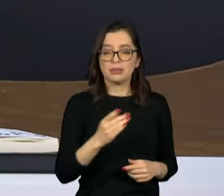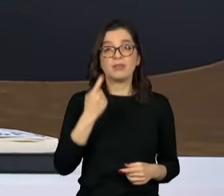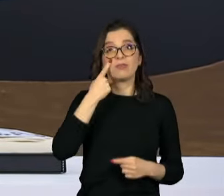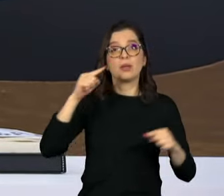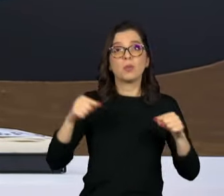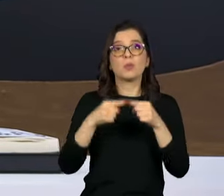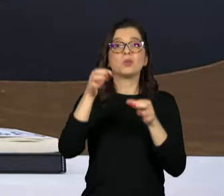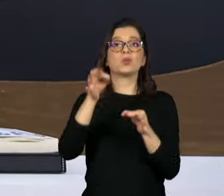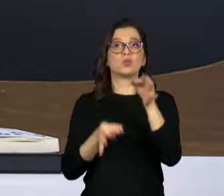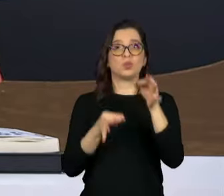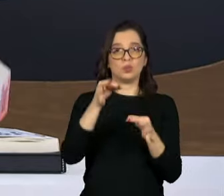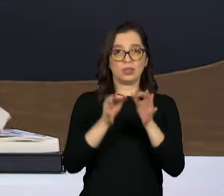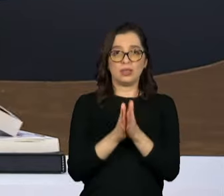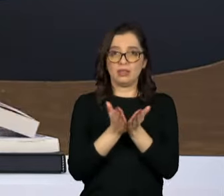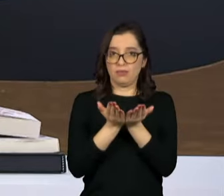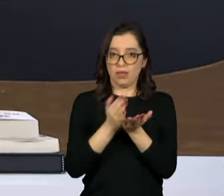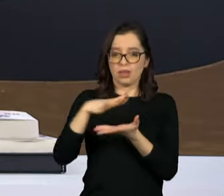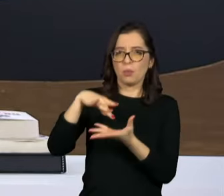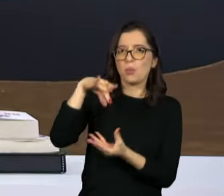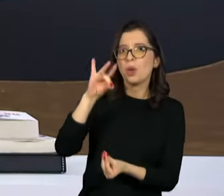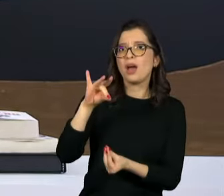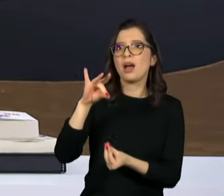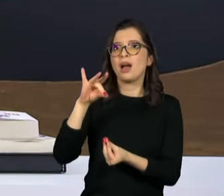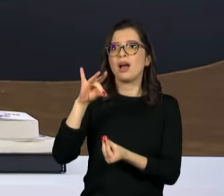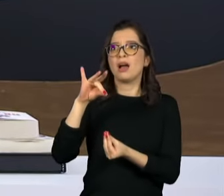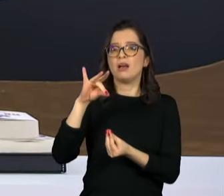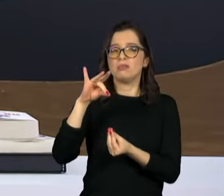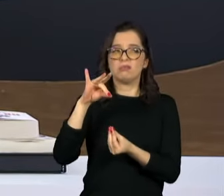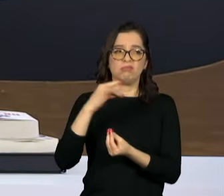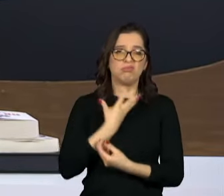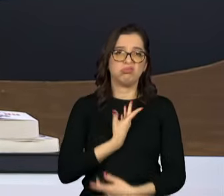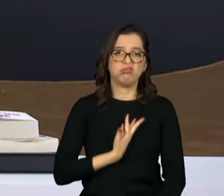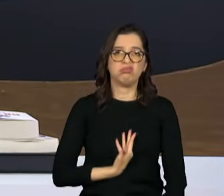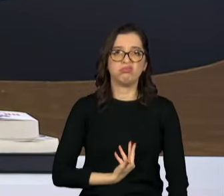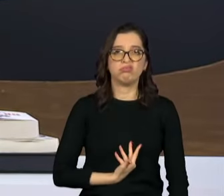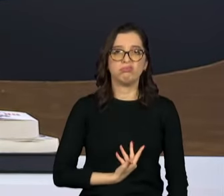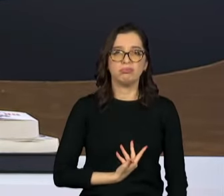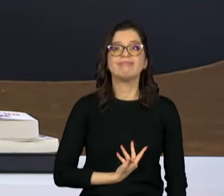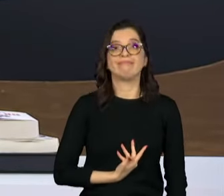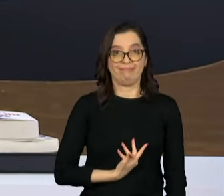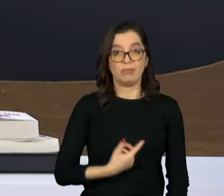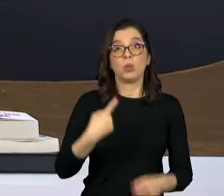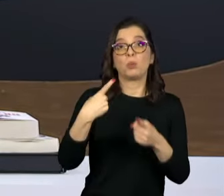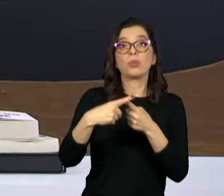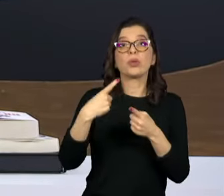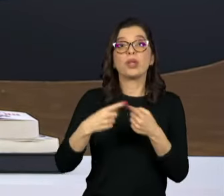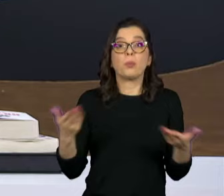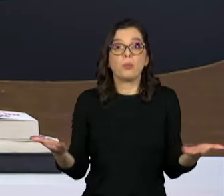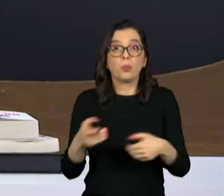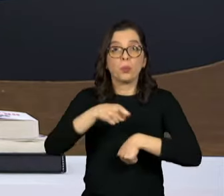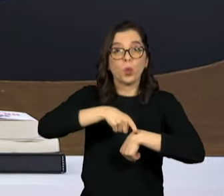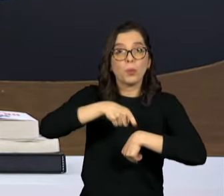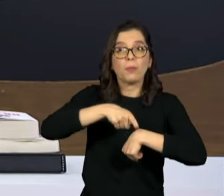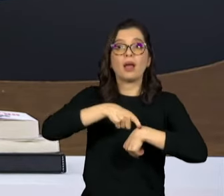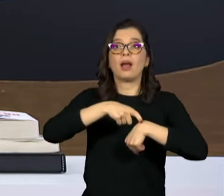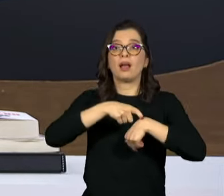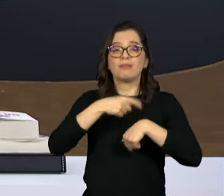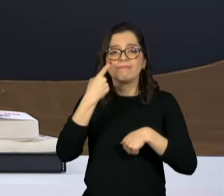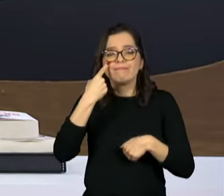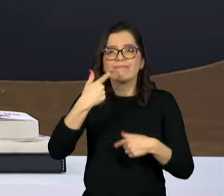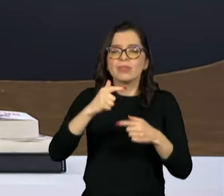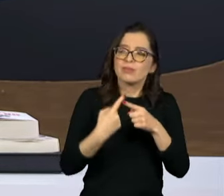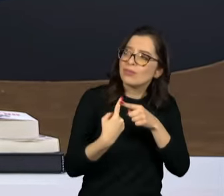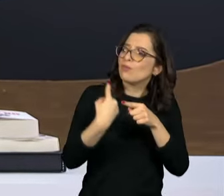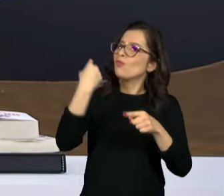da Democracia, que justamente por essa atualidade acaba de ganhar uma edição revista pelo selo